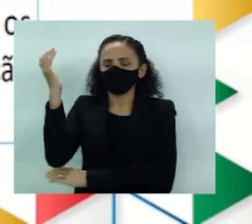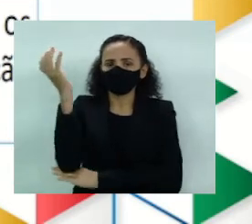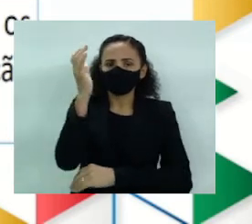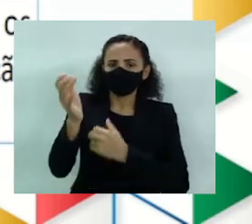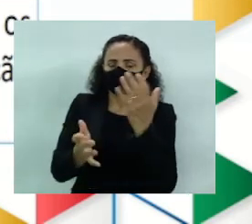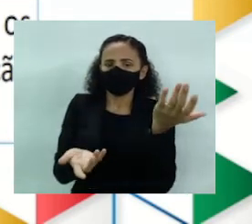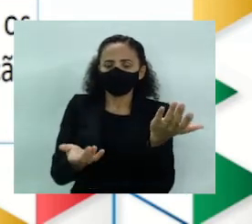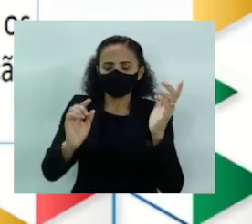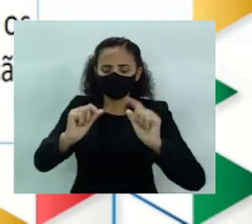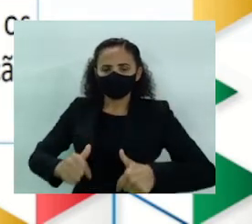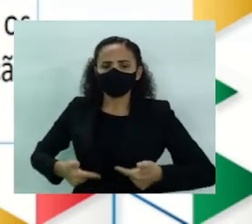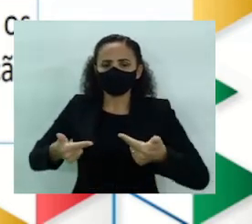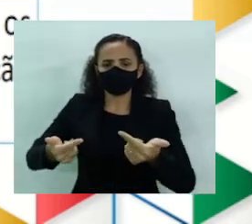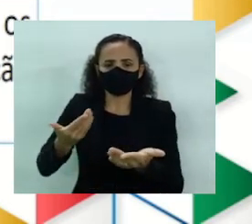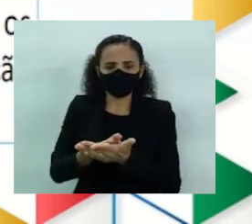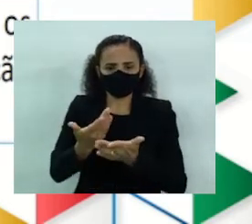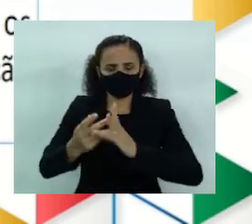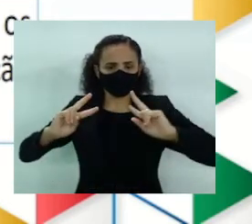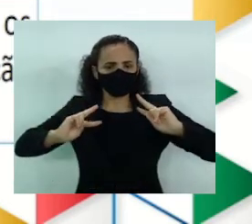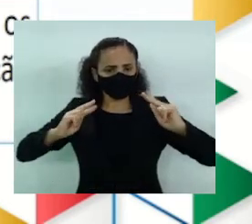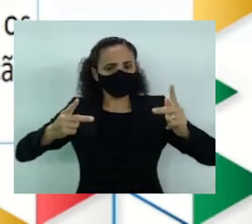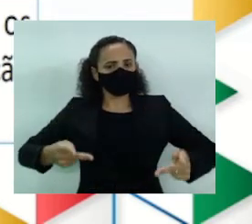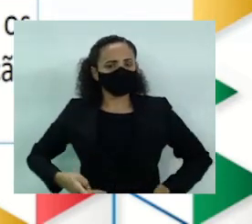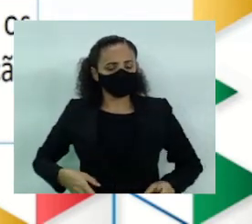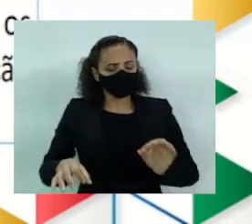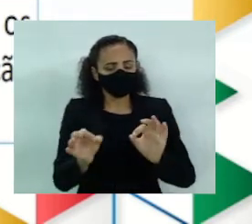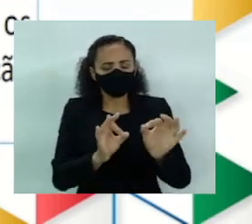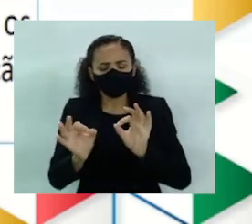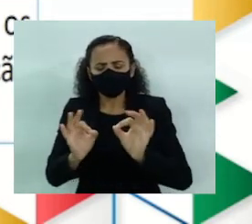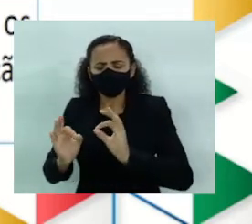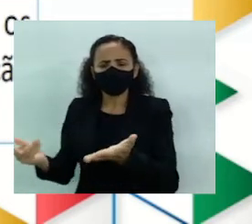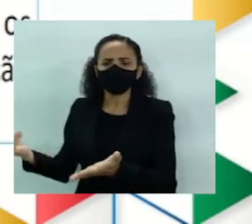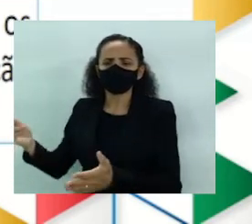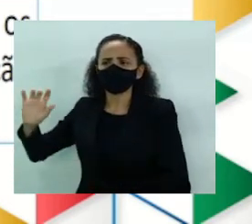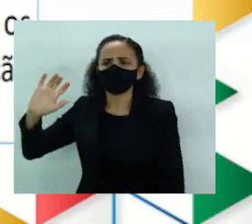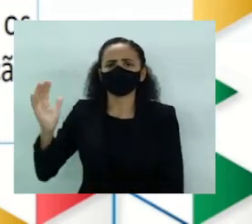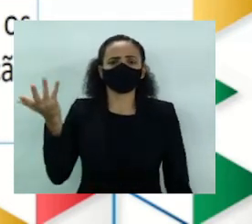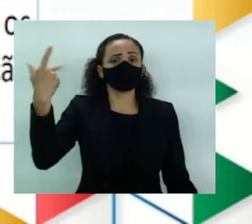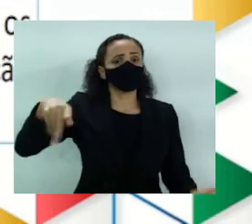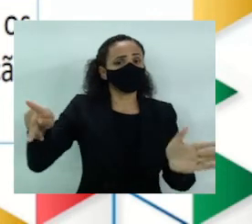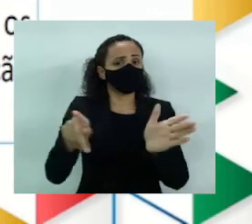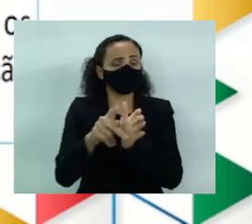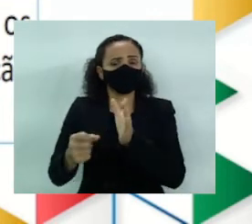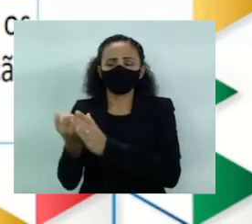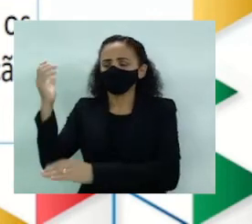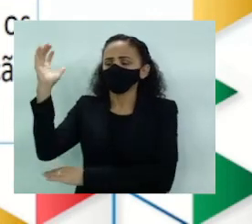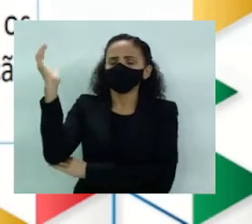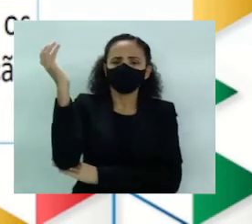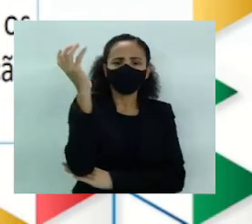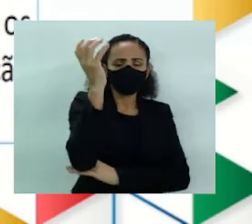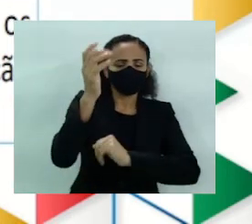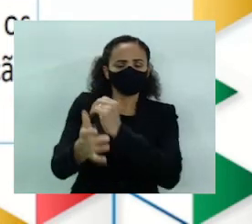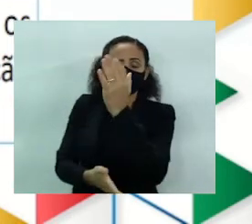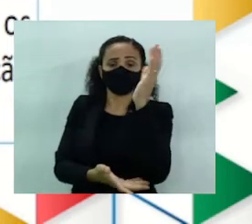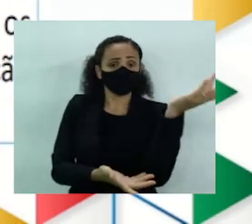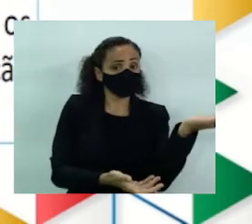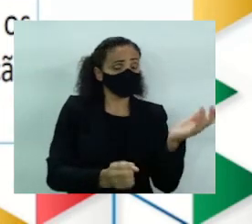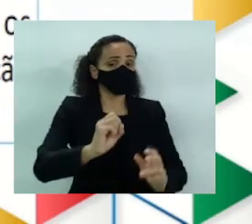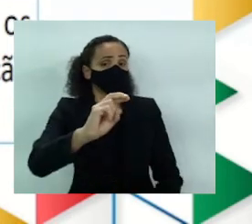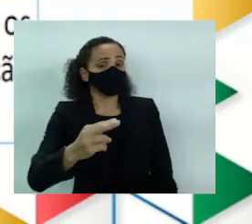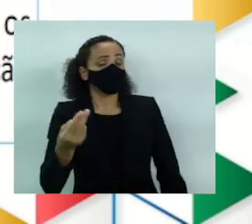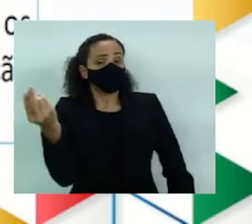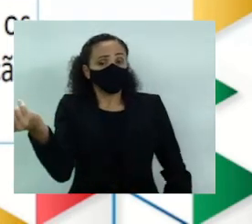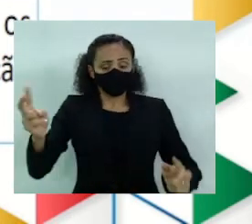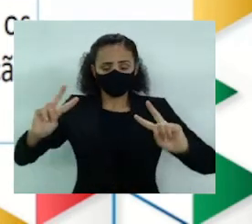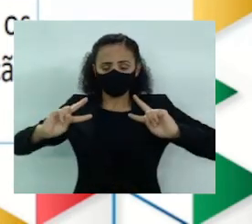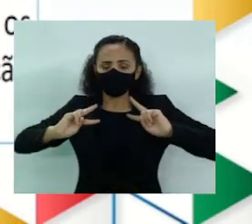ela provocada pela ação humana ou por fenômenos naturais, né? Então, o impacto ambiental ou é causado pela ação humana ou por